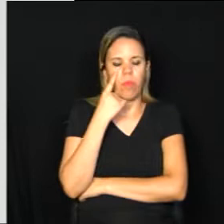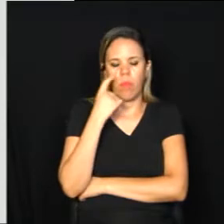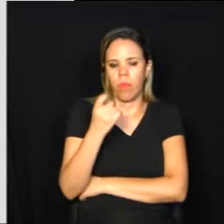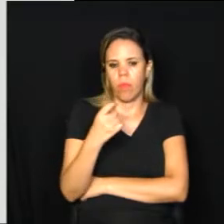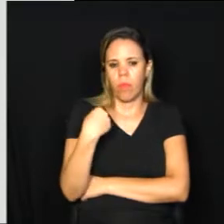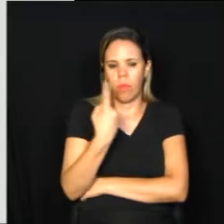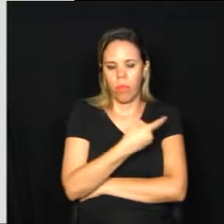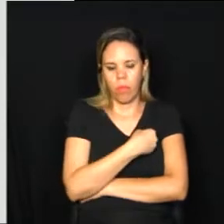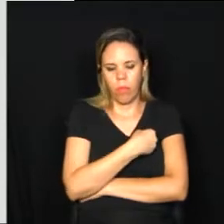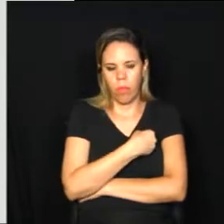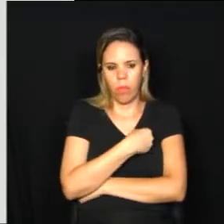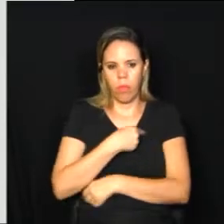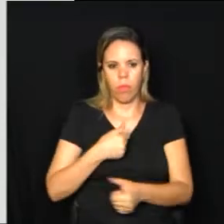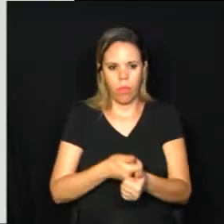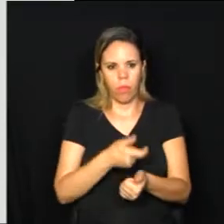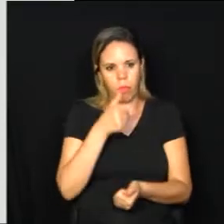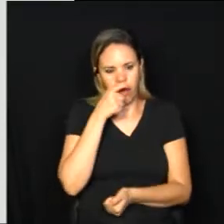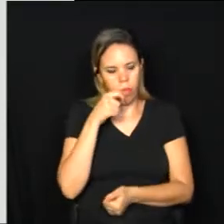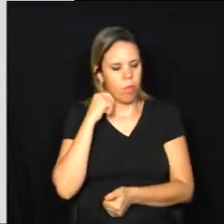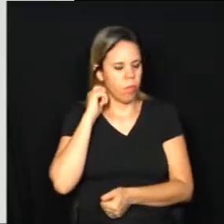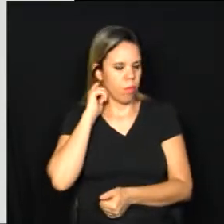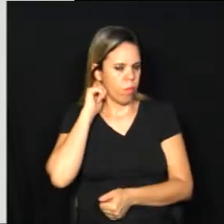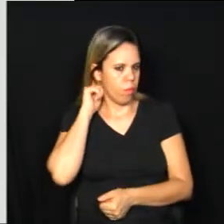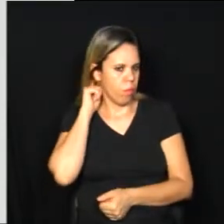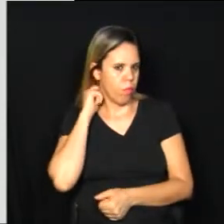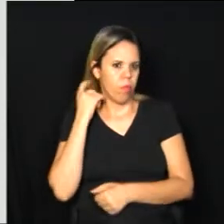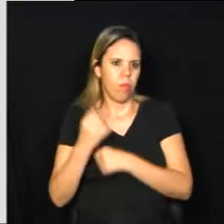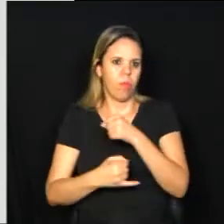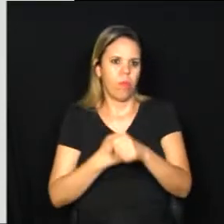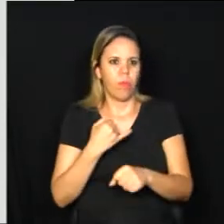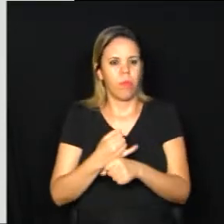para a gente ir acompanhando. O site